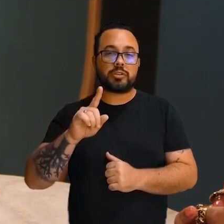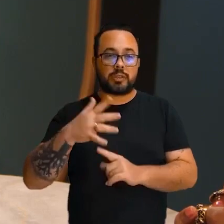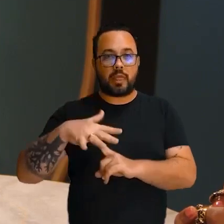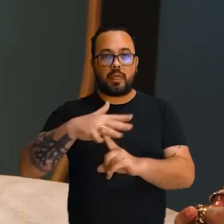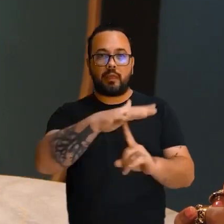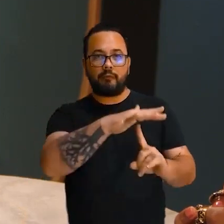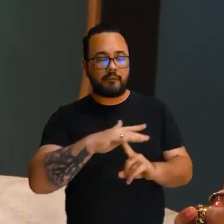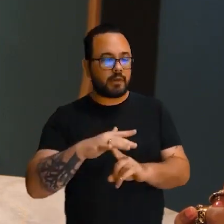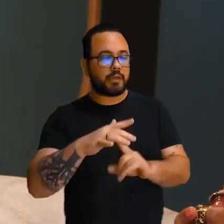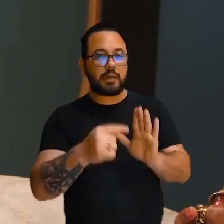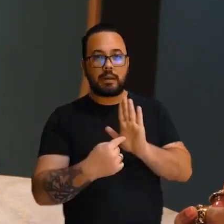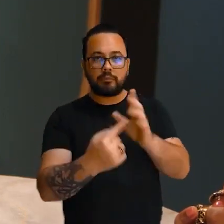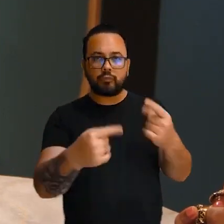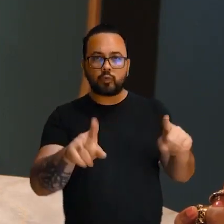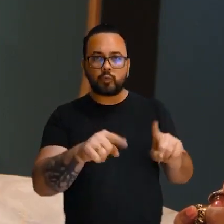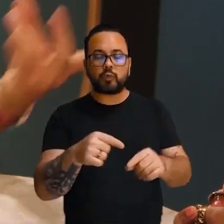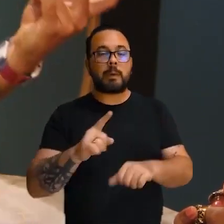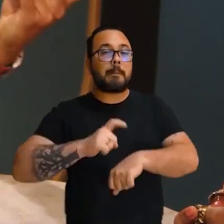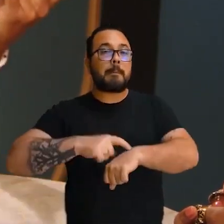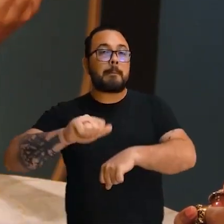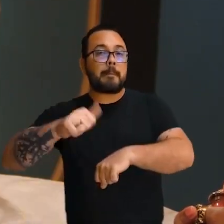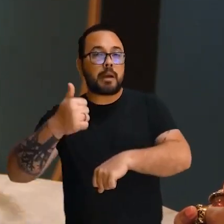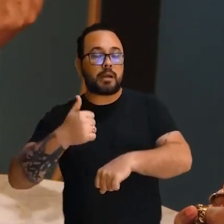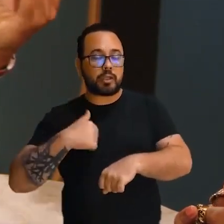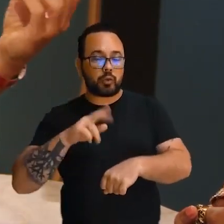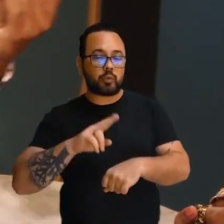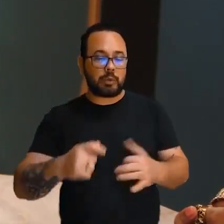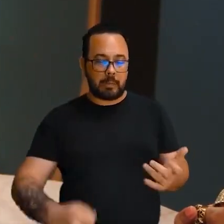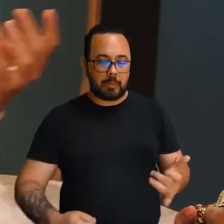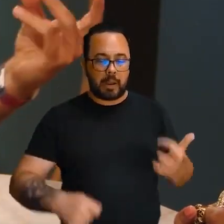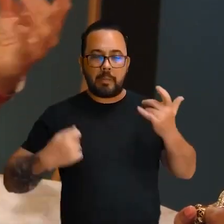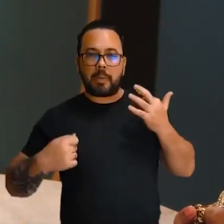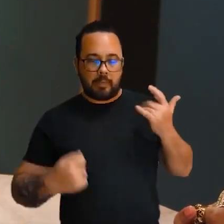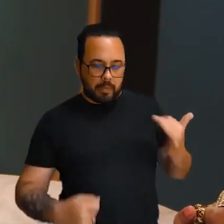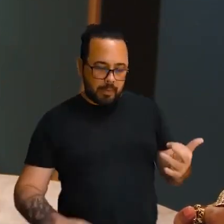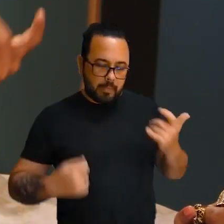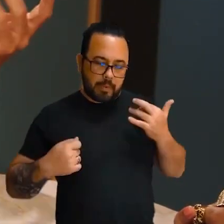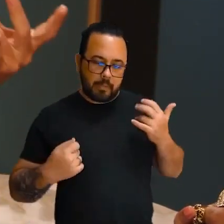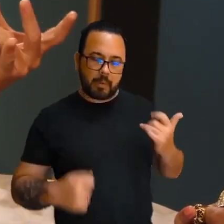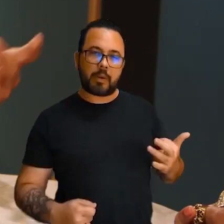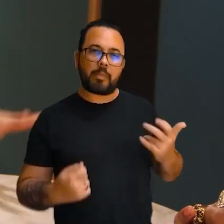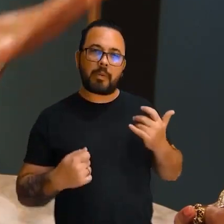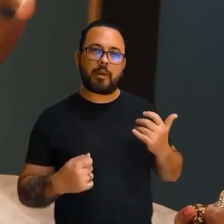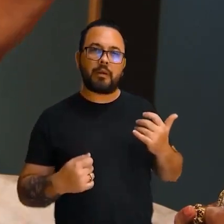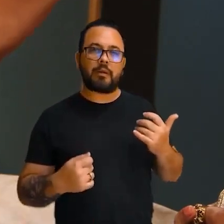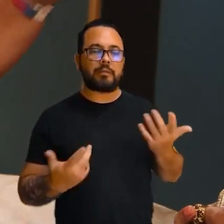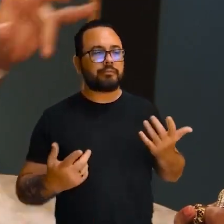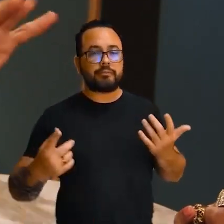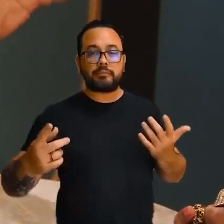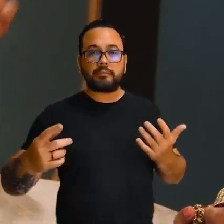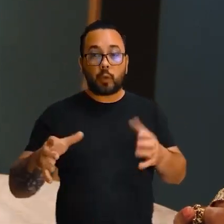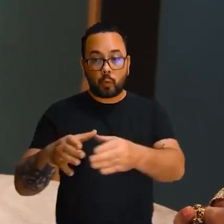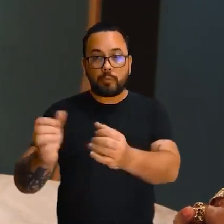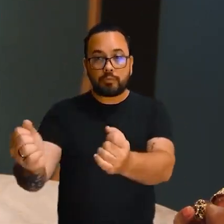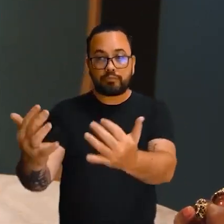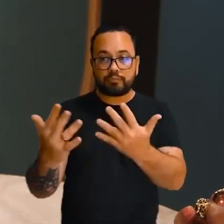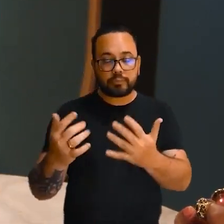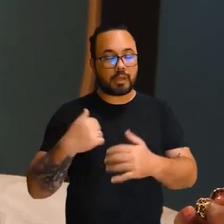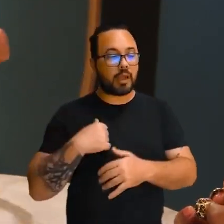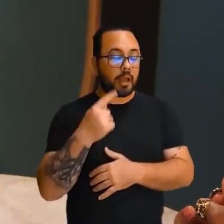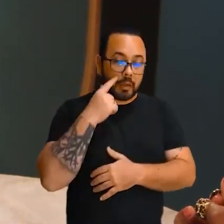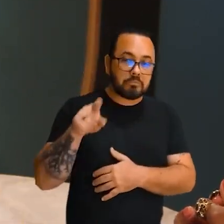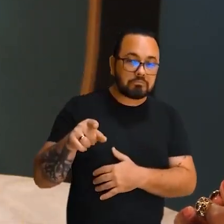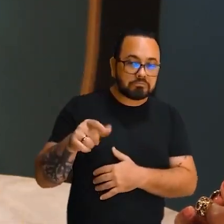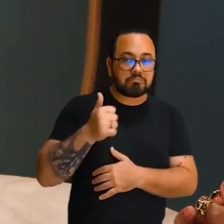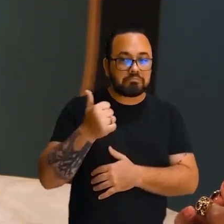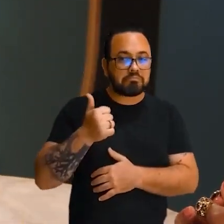né? Eles estavam lá no primeiro horário pra me assistir. E eu com as duas guitarras, eu tocava jazz, tocava bossa nova, super virtuoso. Eles chegaram, eu vi, oh, eles estão aí, que legal,